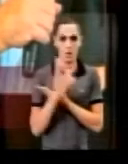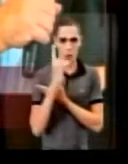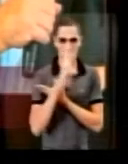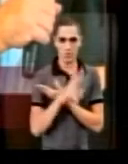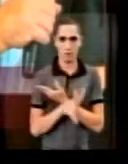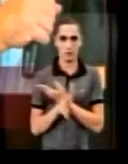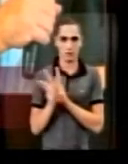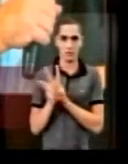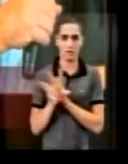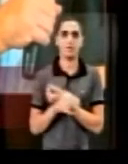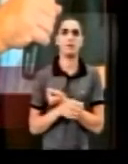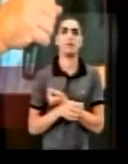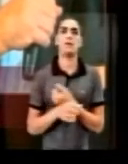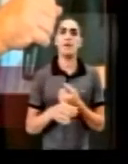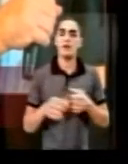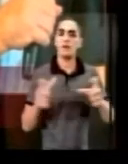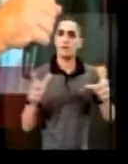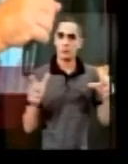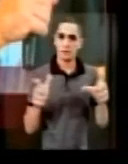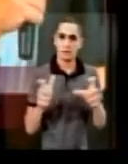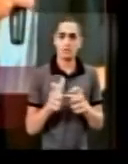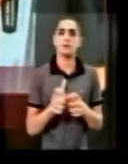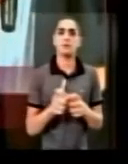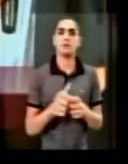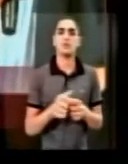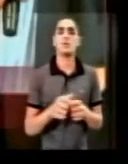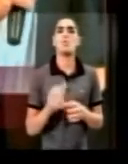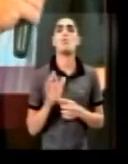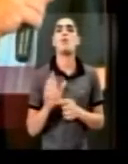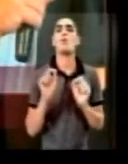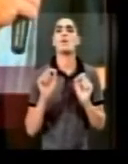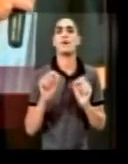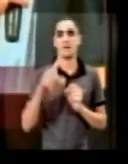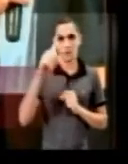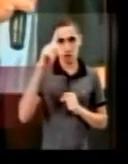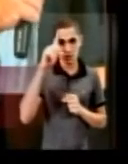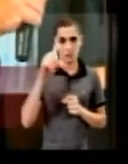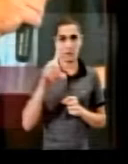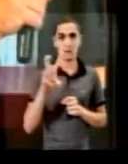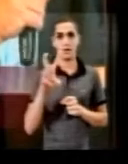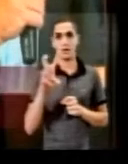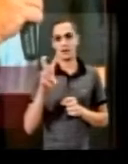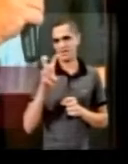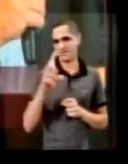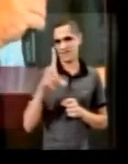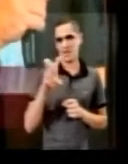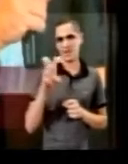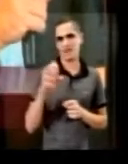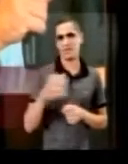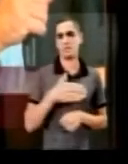que no dia 15/8 era de